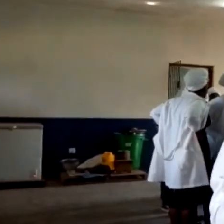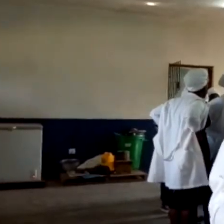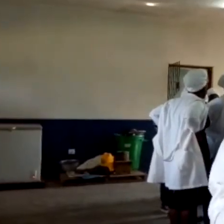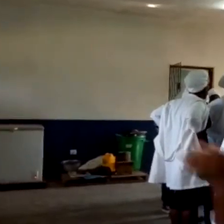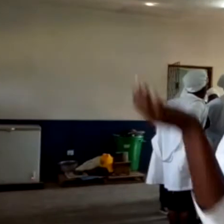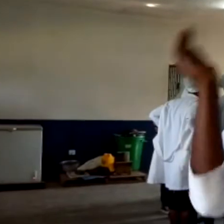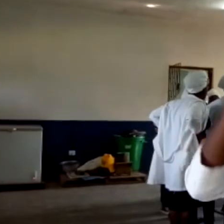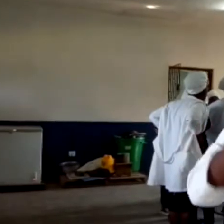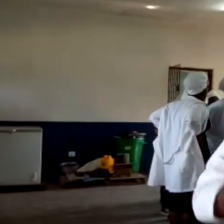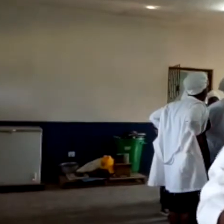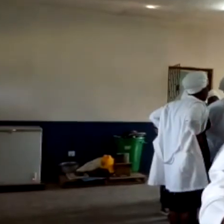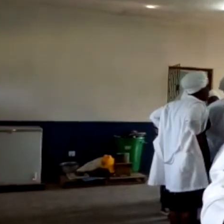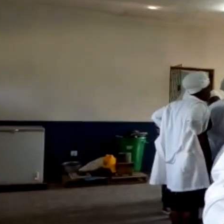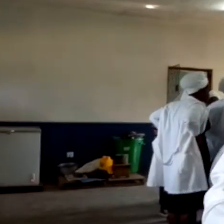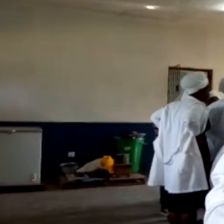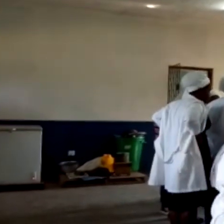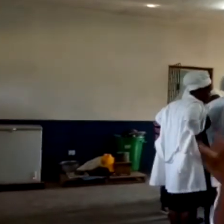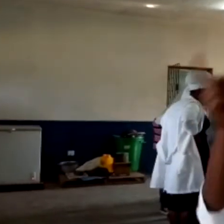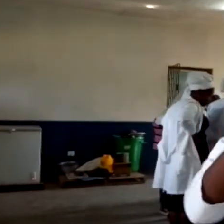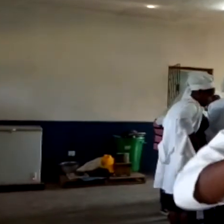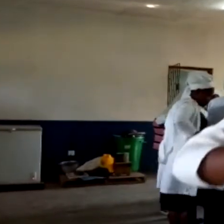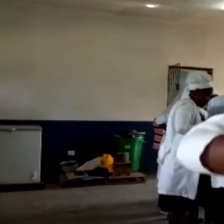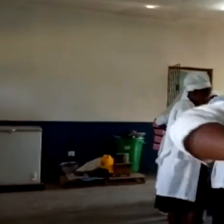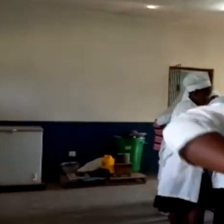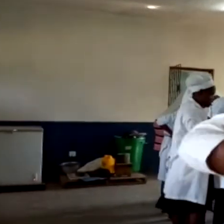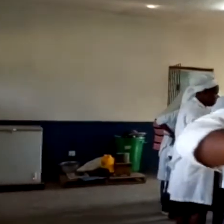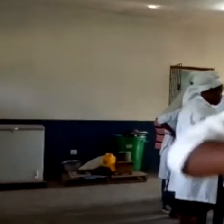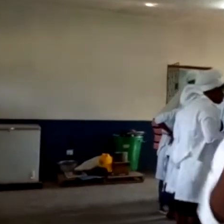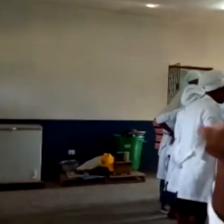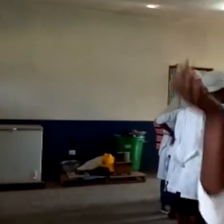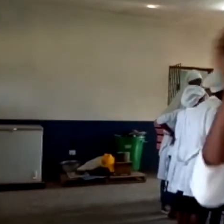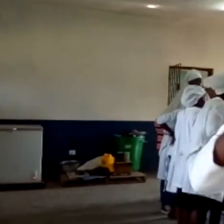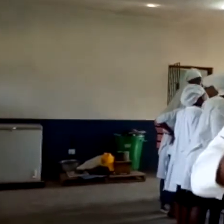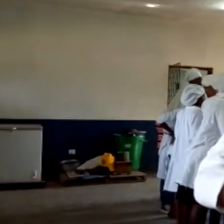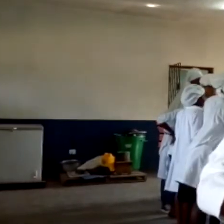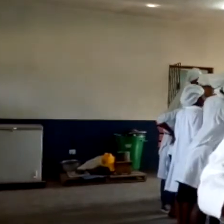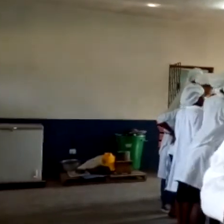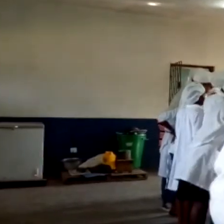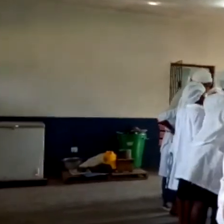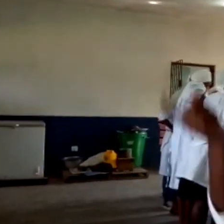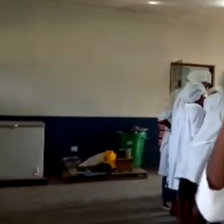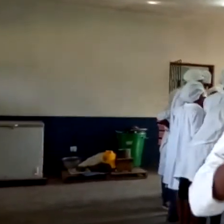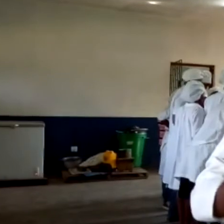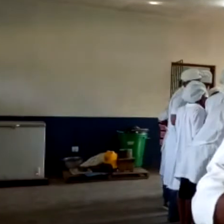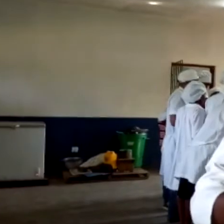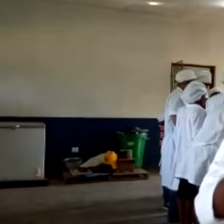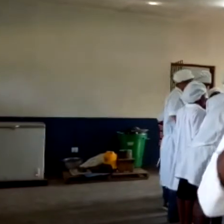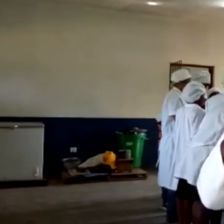Já sou profissional de cozinha. Preparo muito bem bolos, arroz, chamunças.